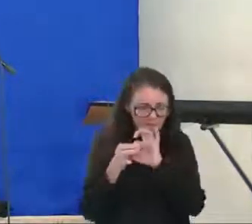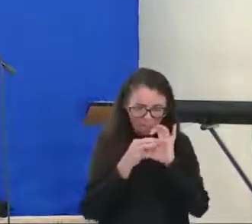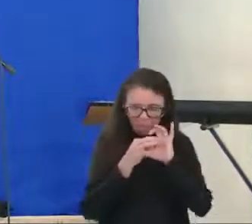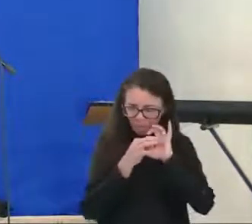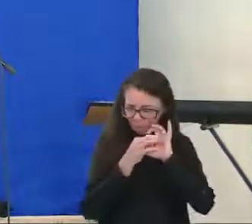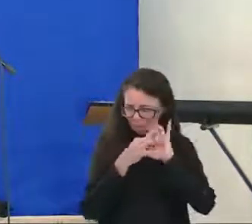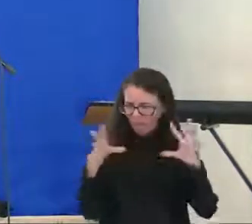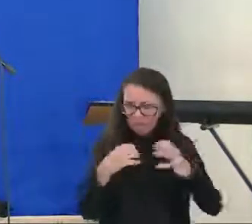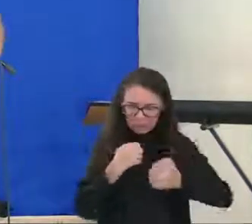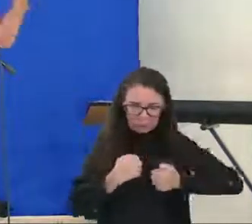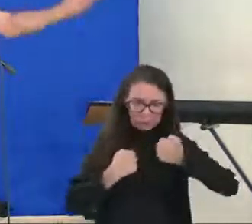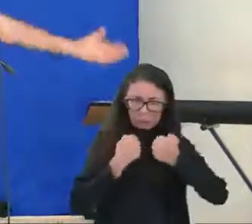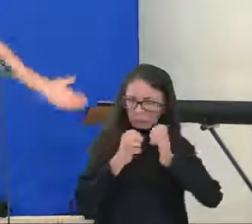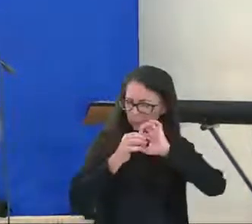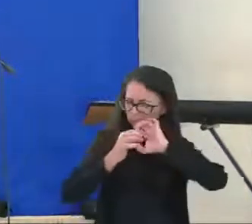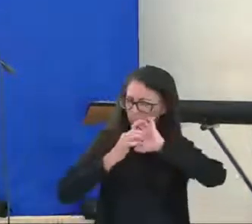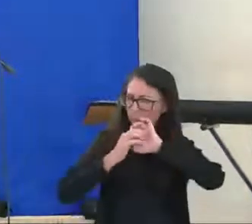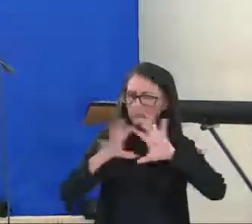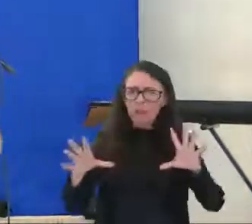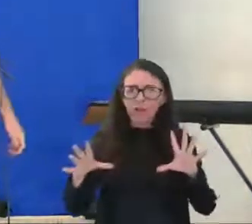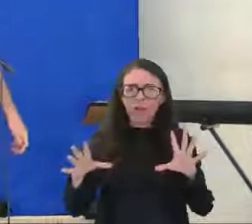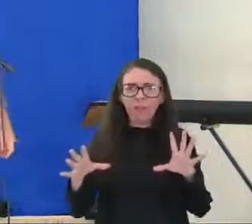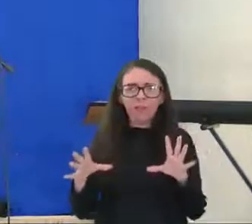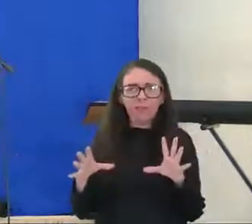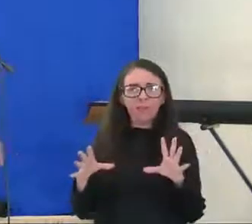Mas quando eu falo, ninguém atende também.